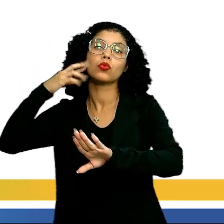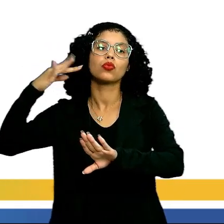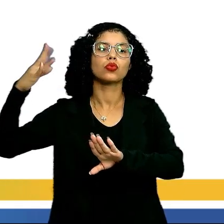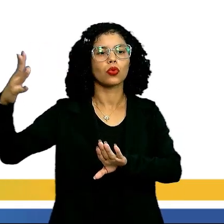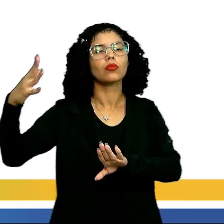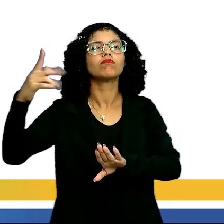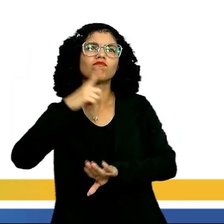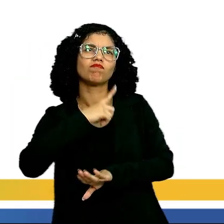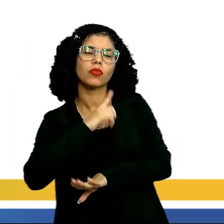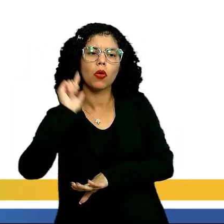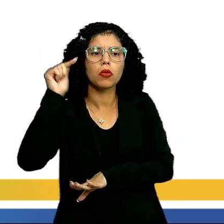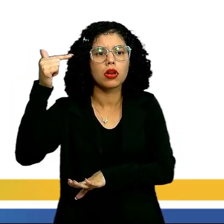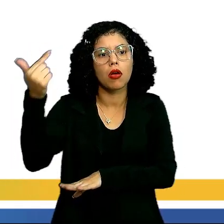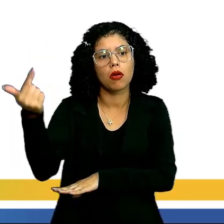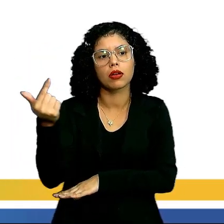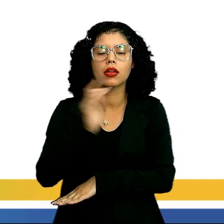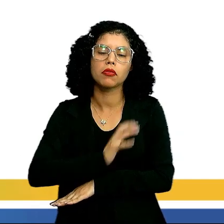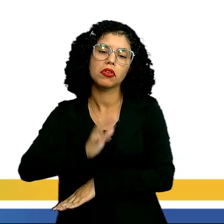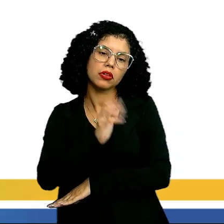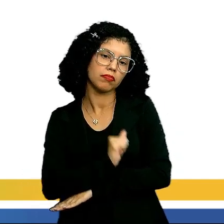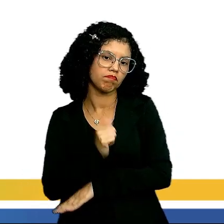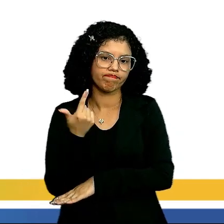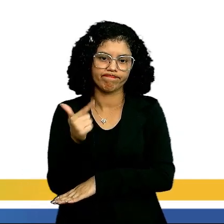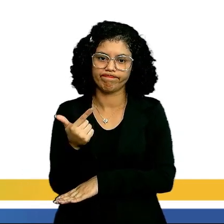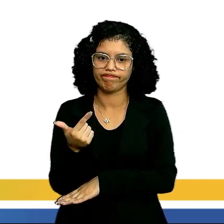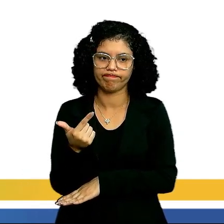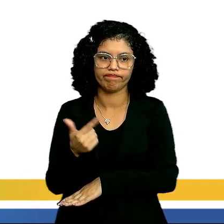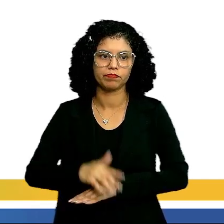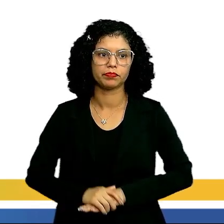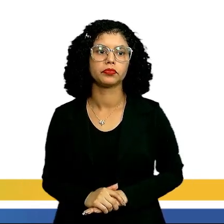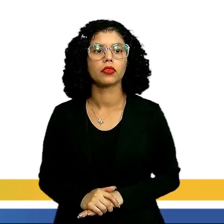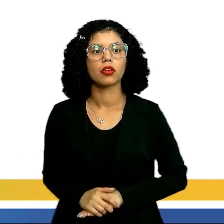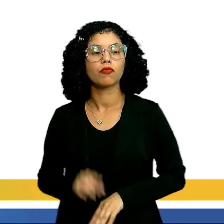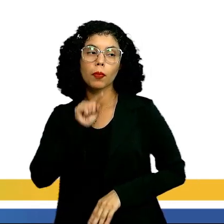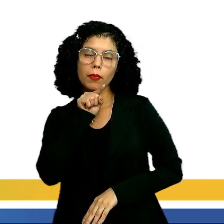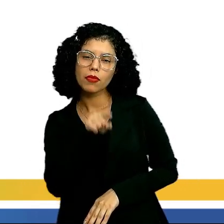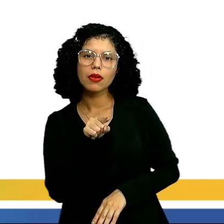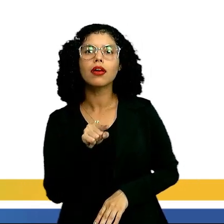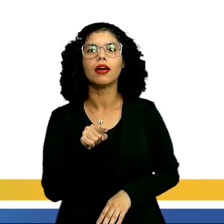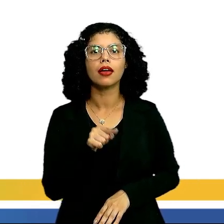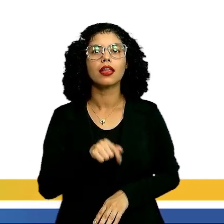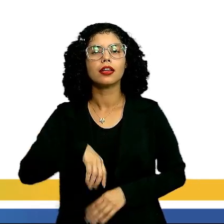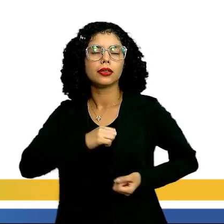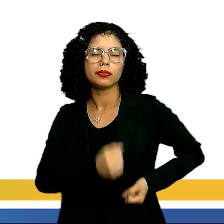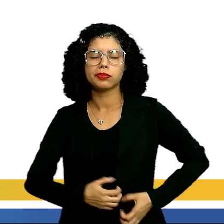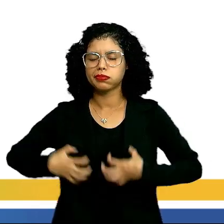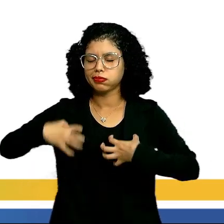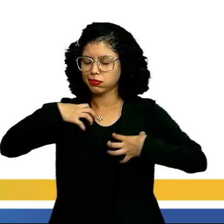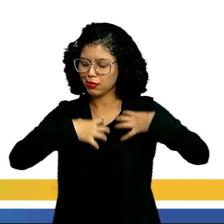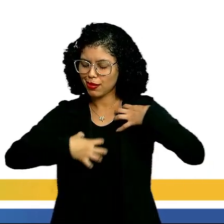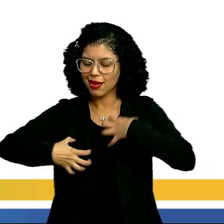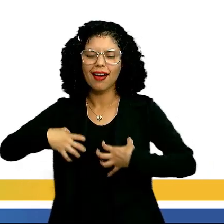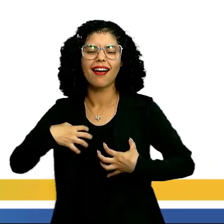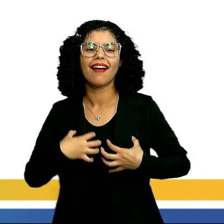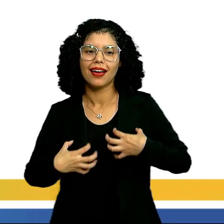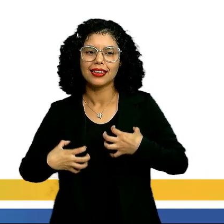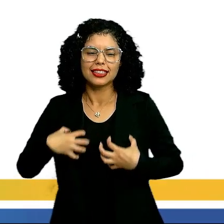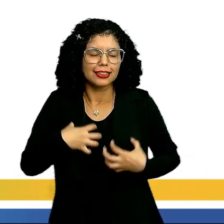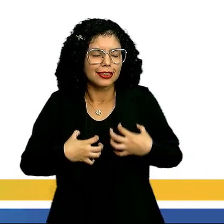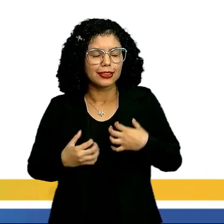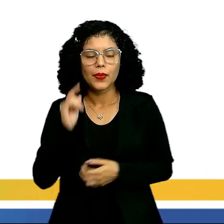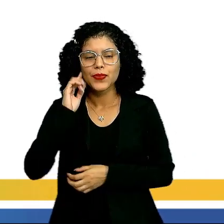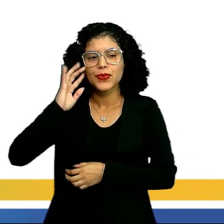passado tive sonhos e outrora nunca amei. Foi por ti que na ardente mocidade, por uma